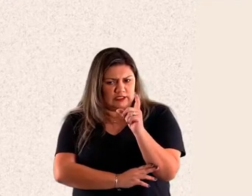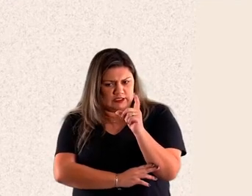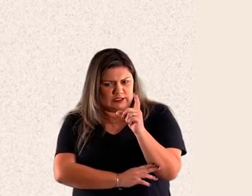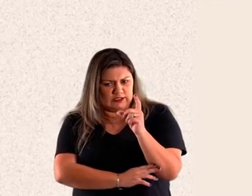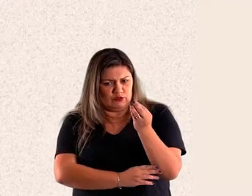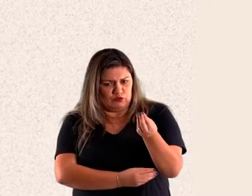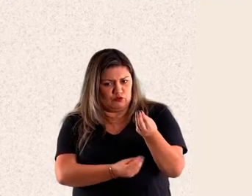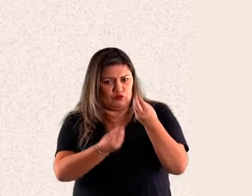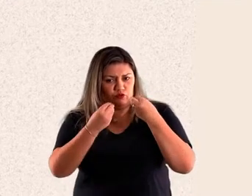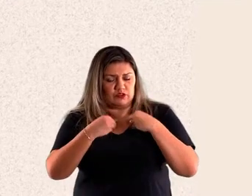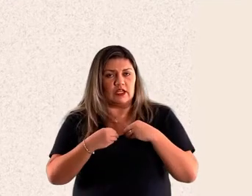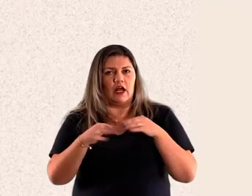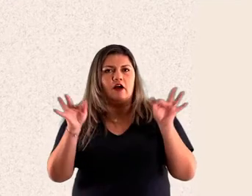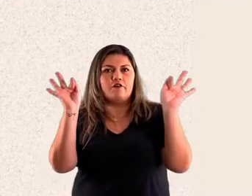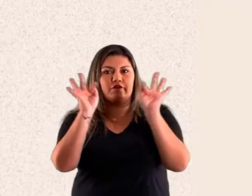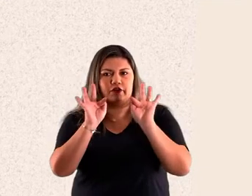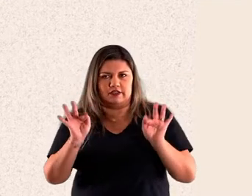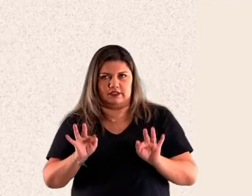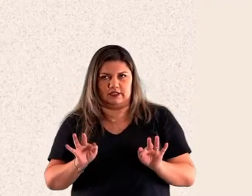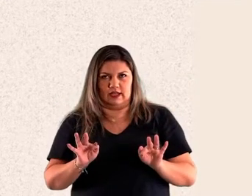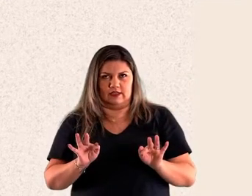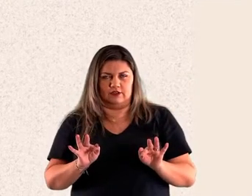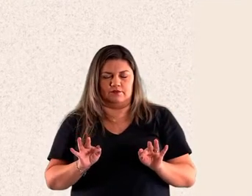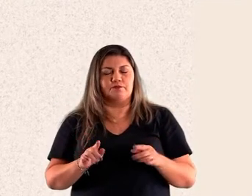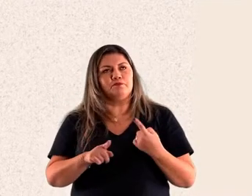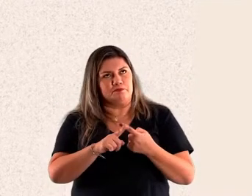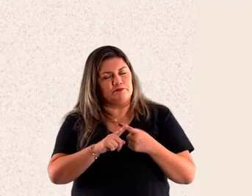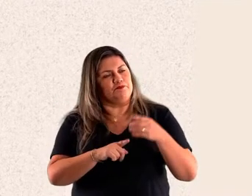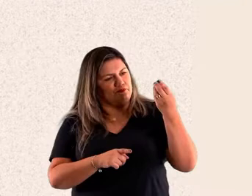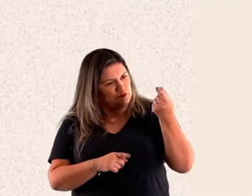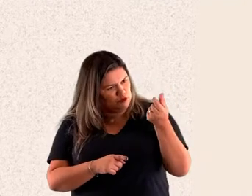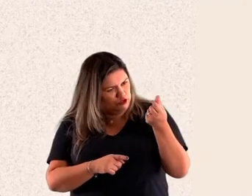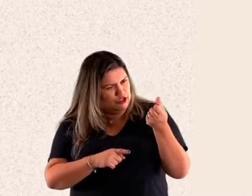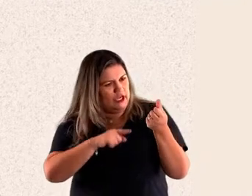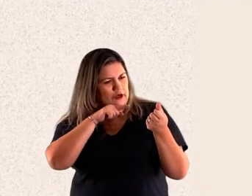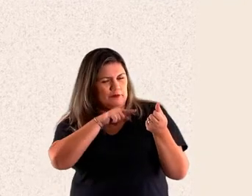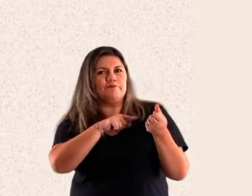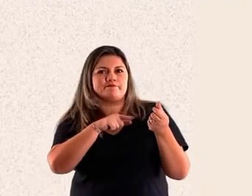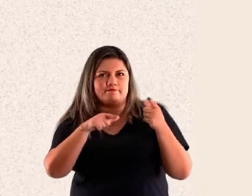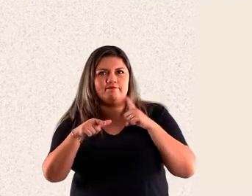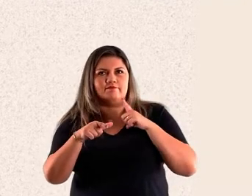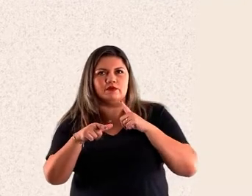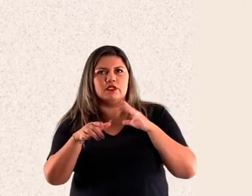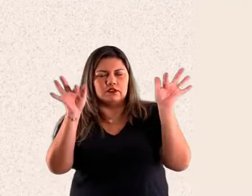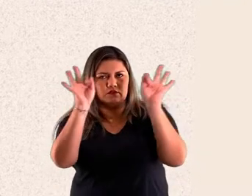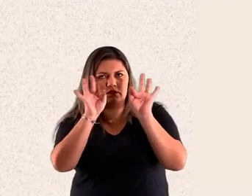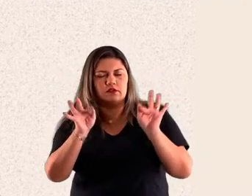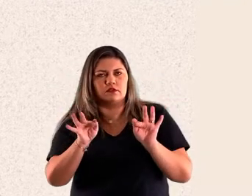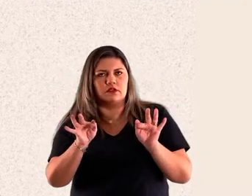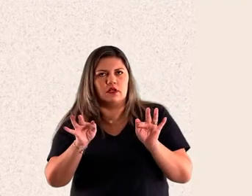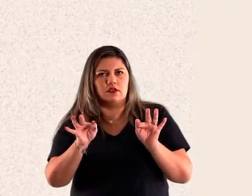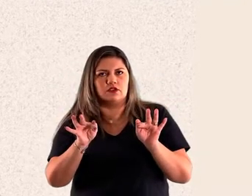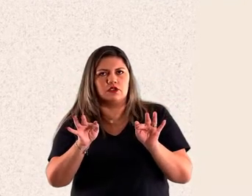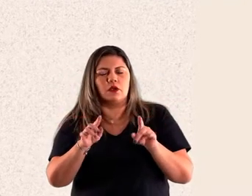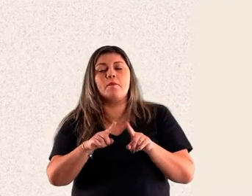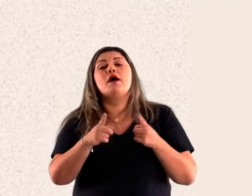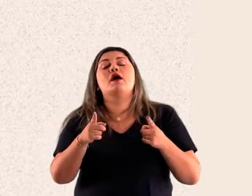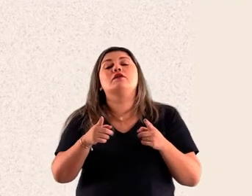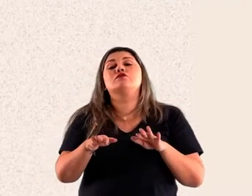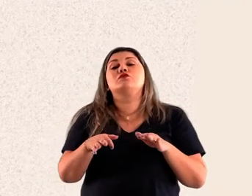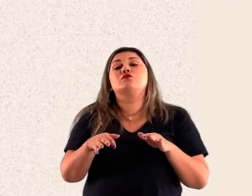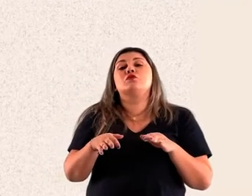dinheiro não traz a gente tem um ativação do sistema de dopamina se eu tenho uma recompensa financeira mas